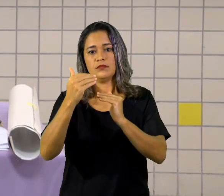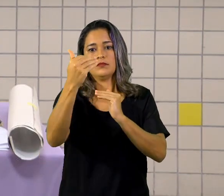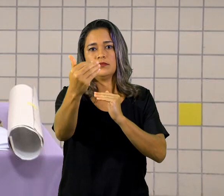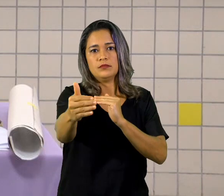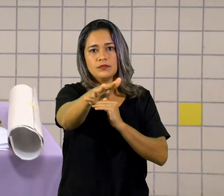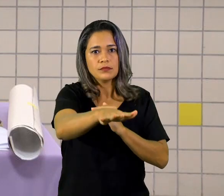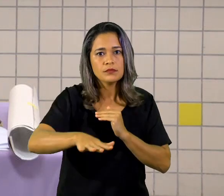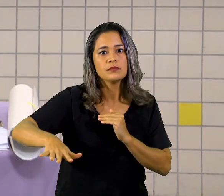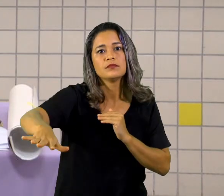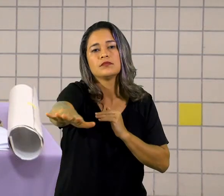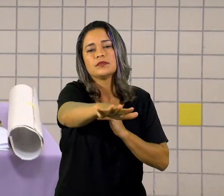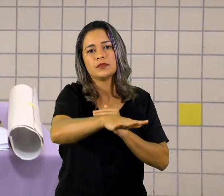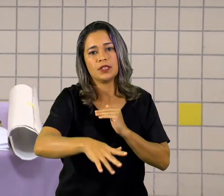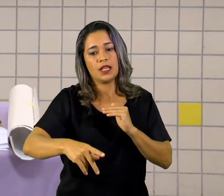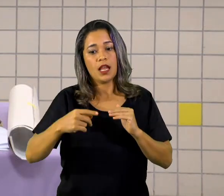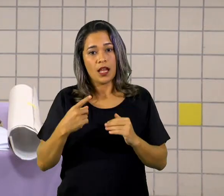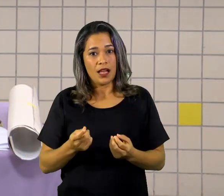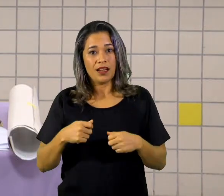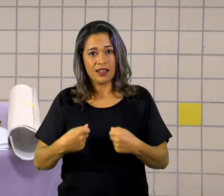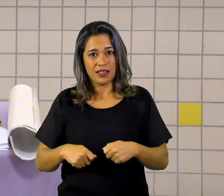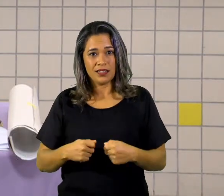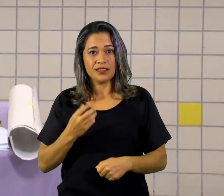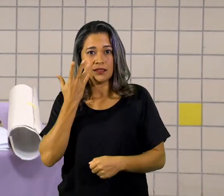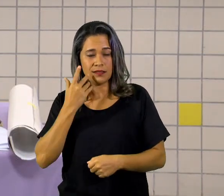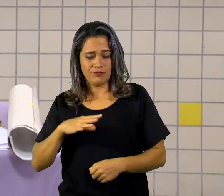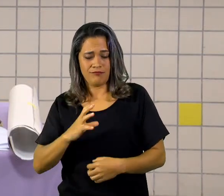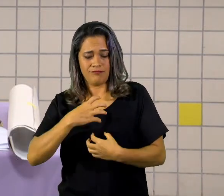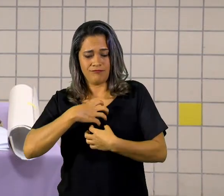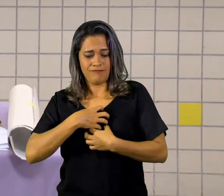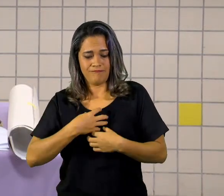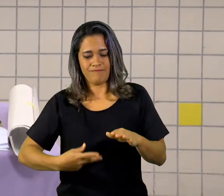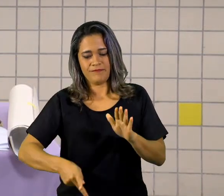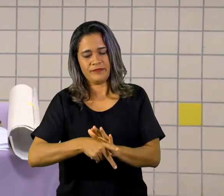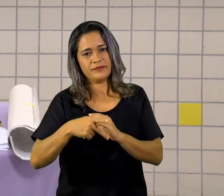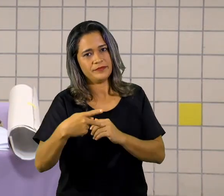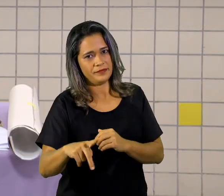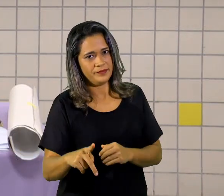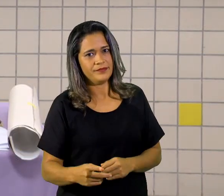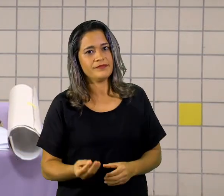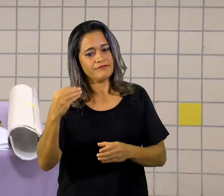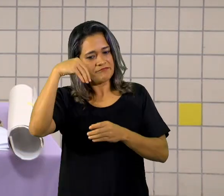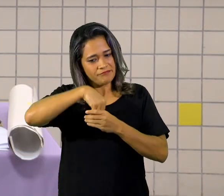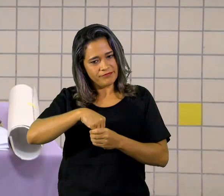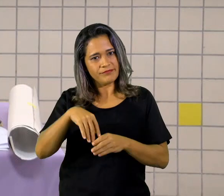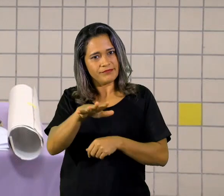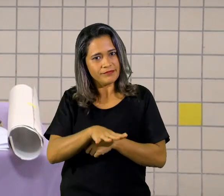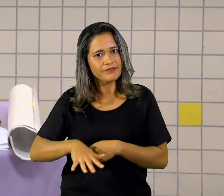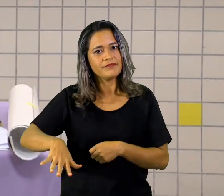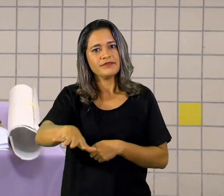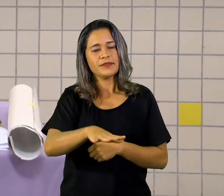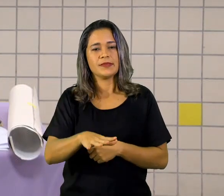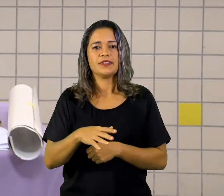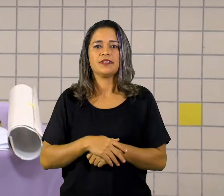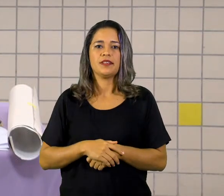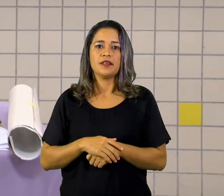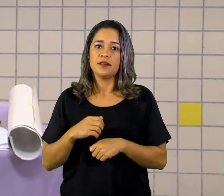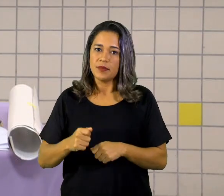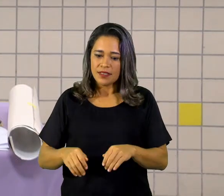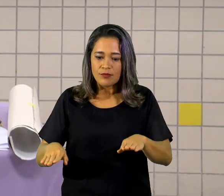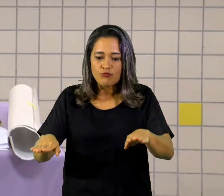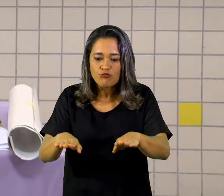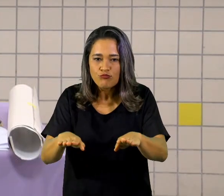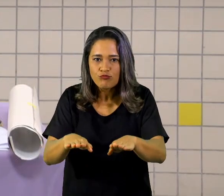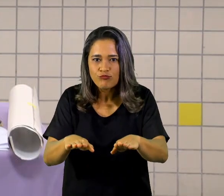esse espaço é dela e que ela pertence a esse espaço. Por isso é importante que seja da altura dos nossos